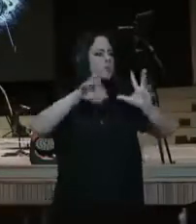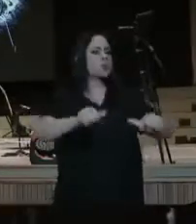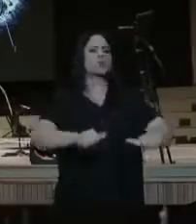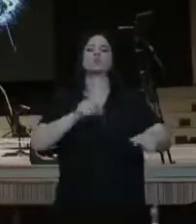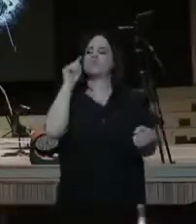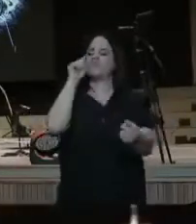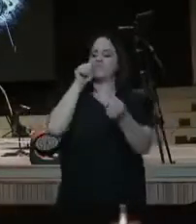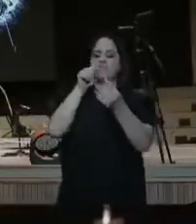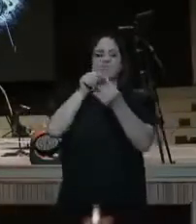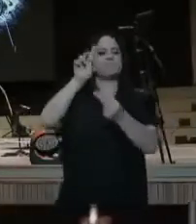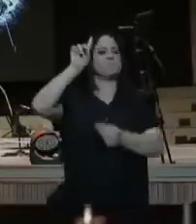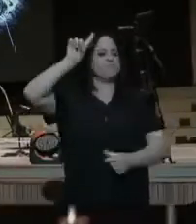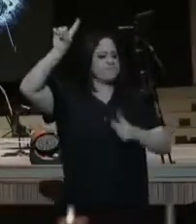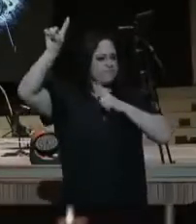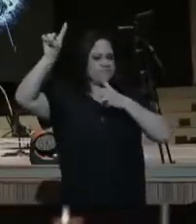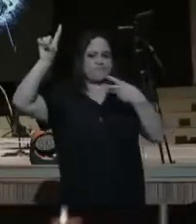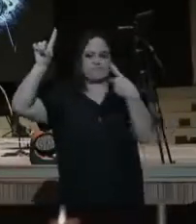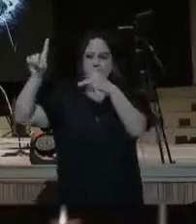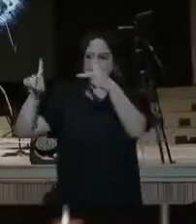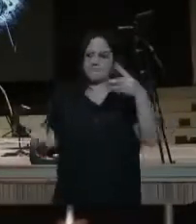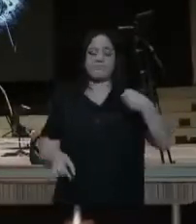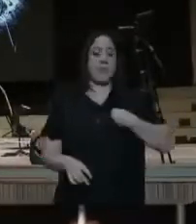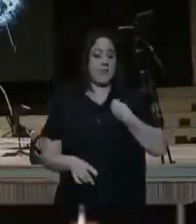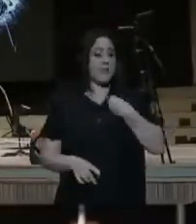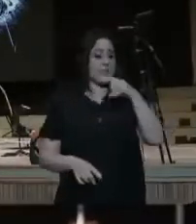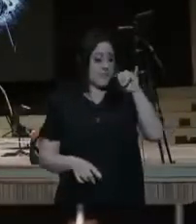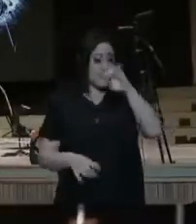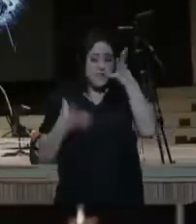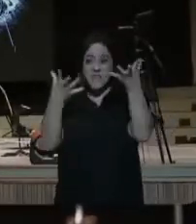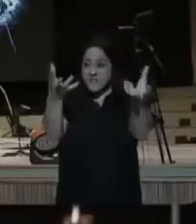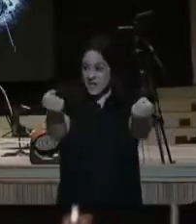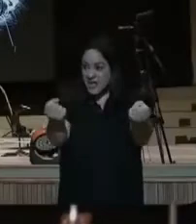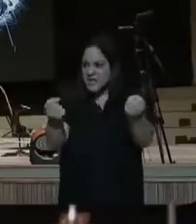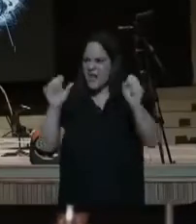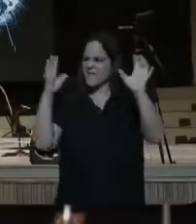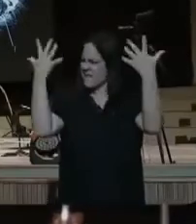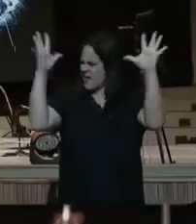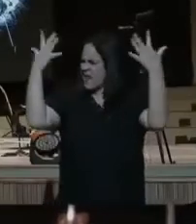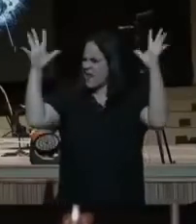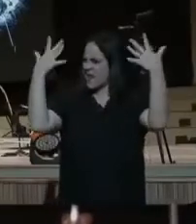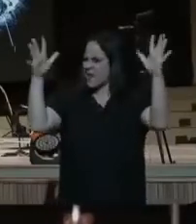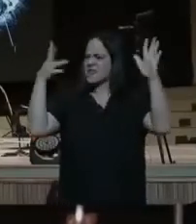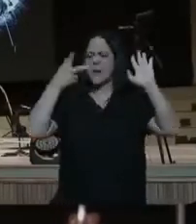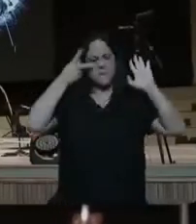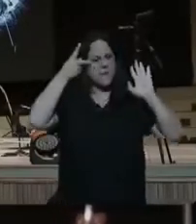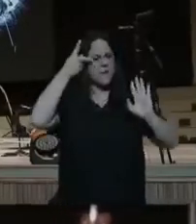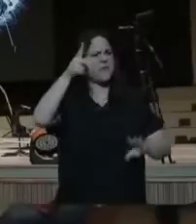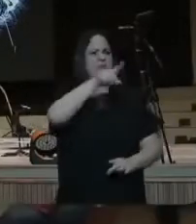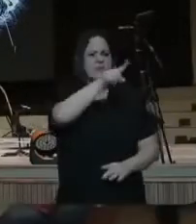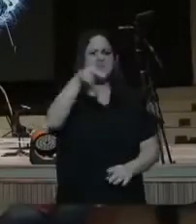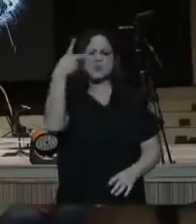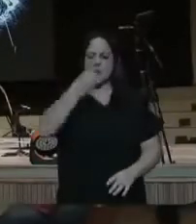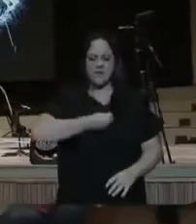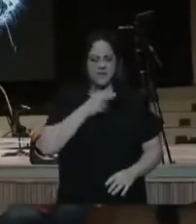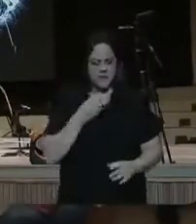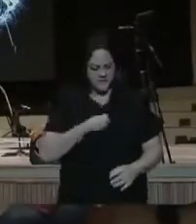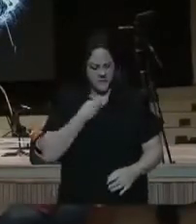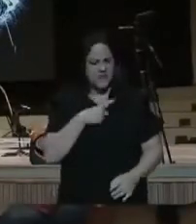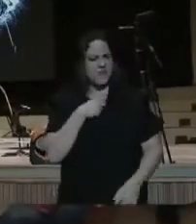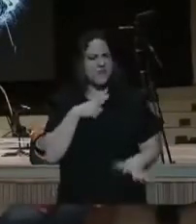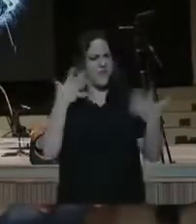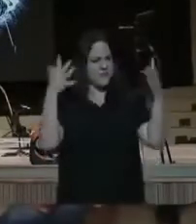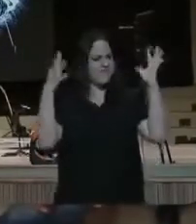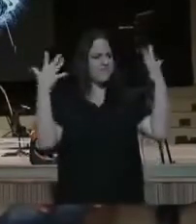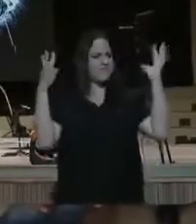propósito que deus tem para a sua vida se você recebe isso dá uma salva de palmas para ele com a aprovação de andar